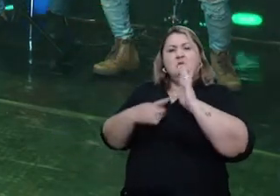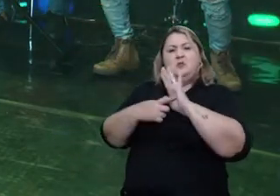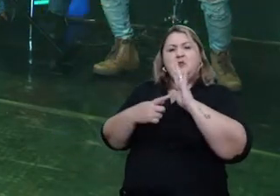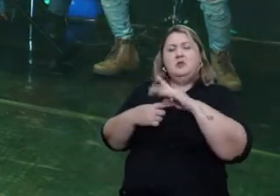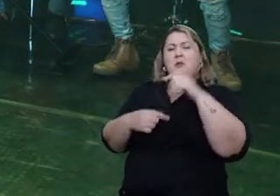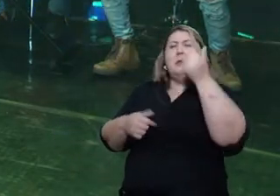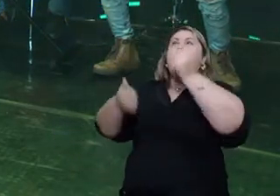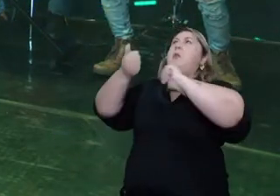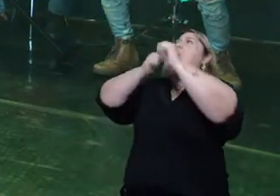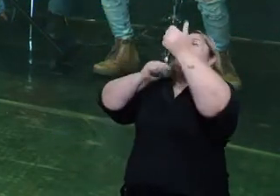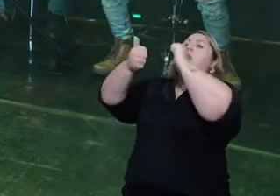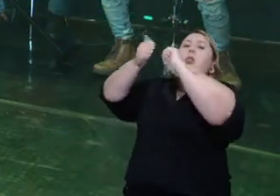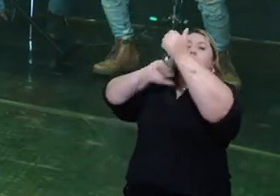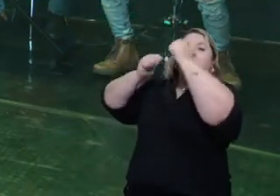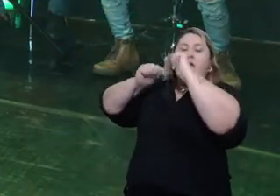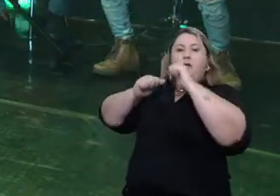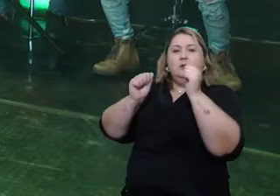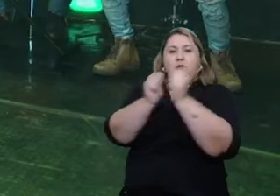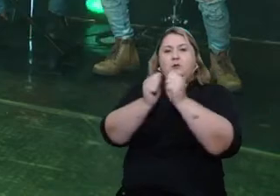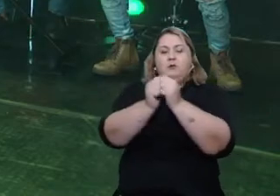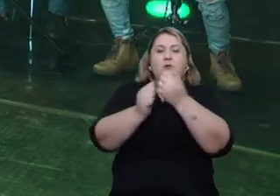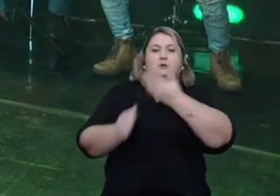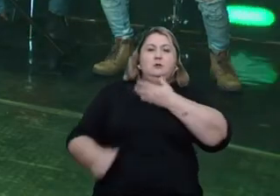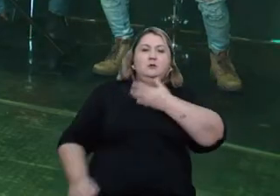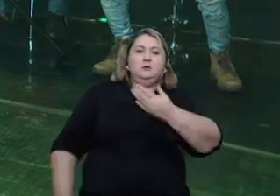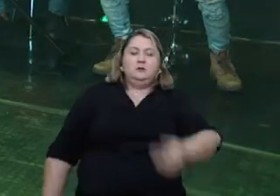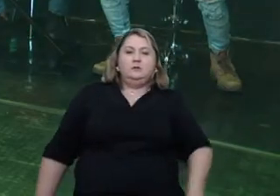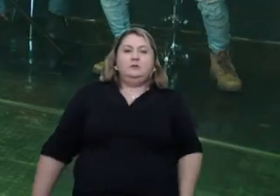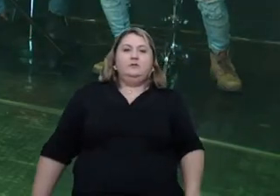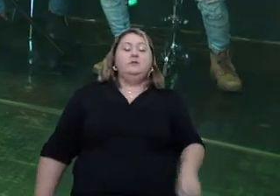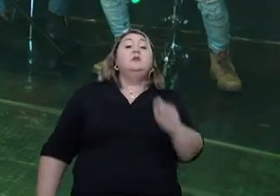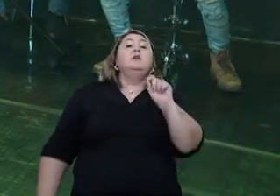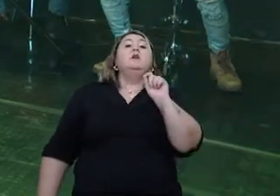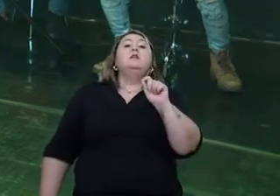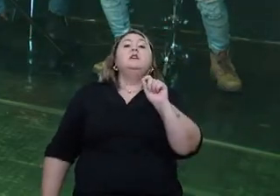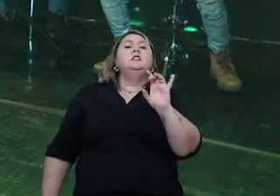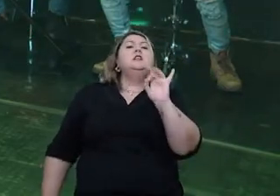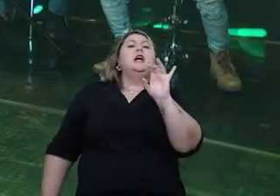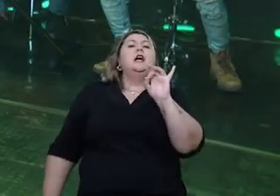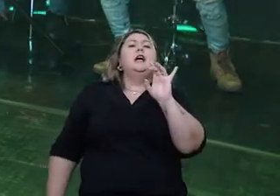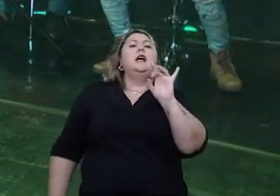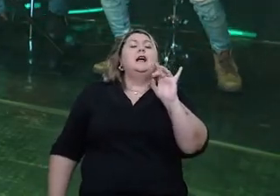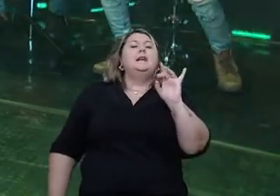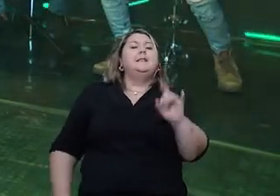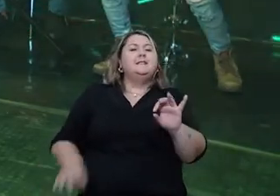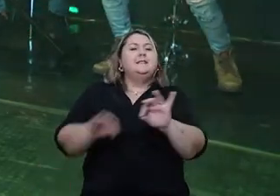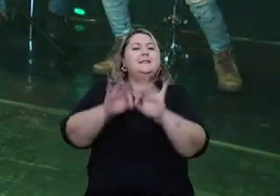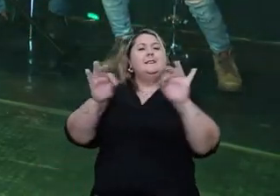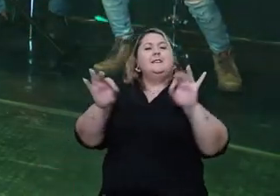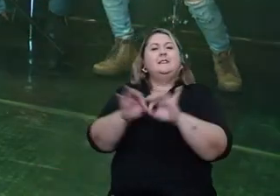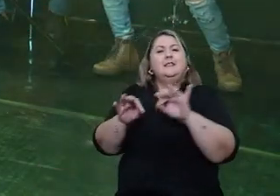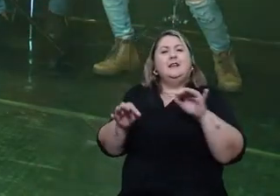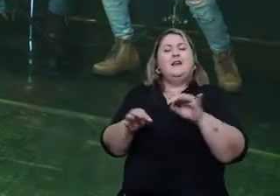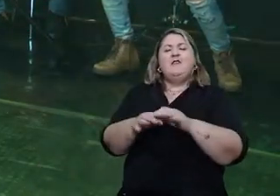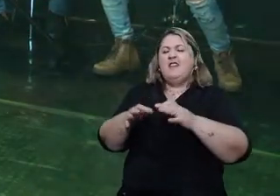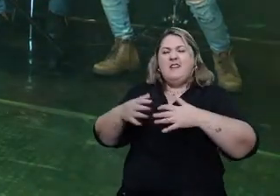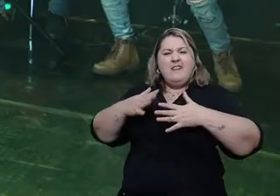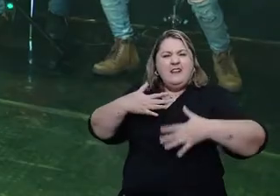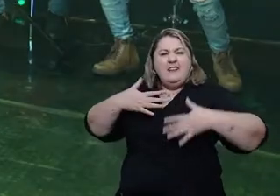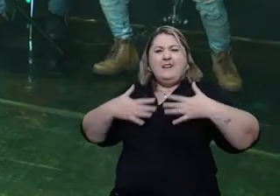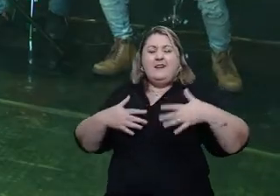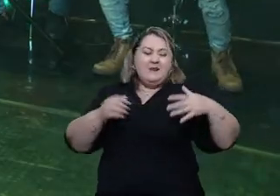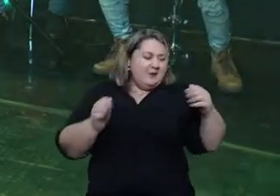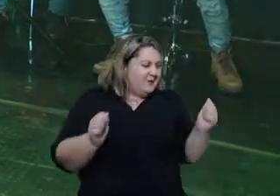a cara e rebolar com as amigas. Mas só de sacanagem, eu